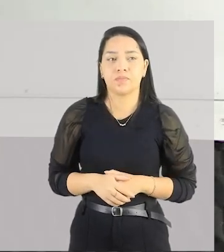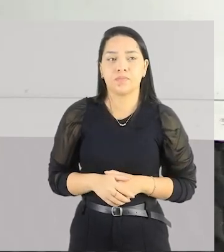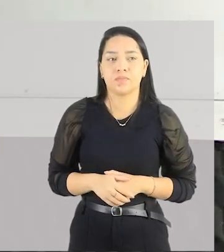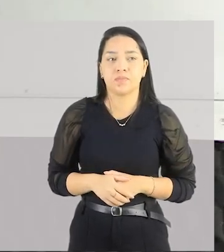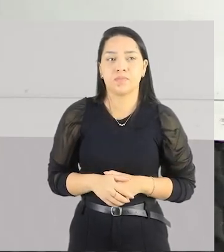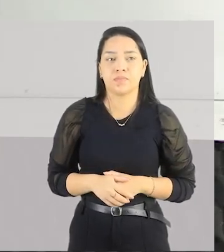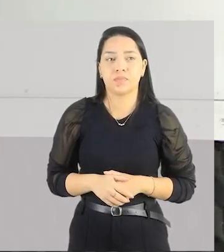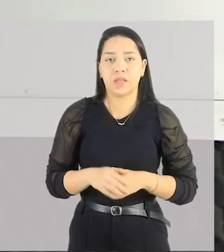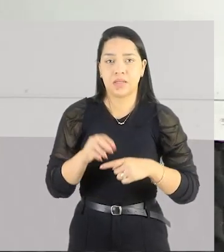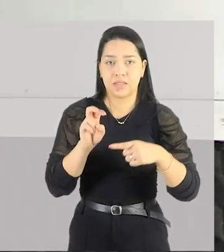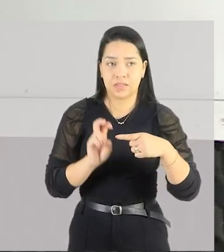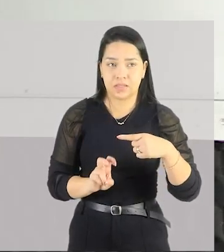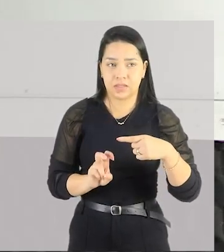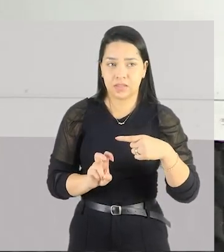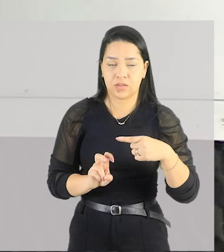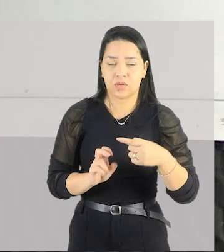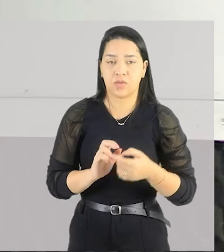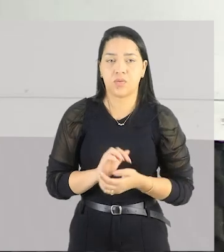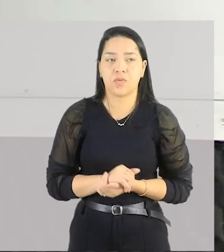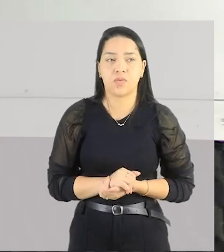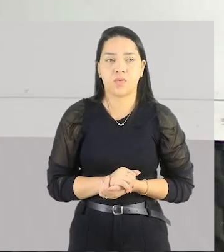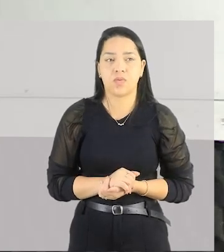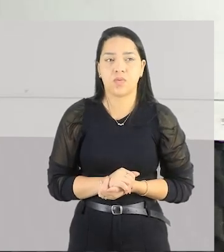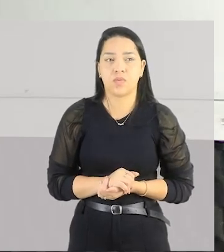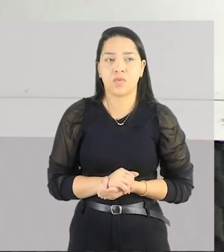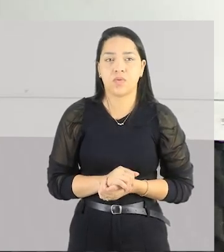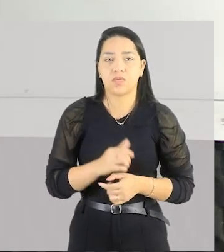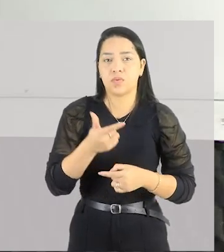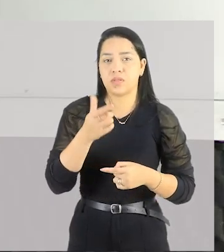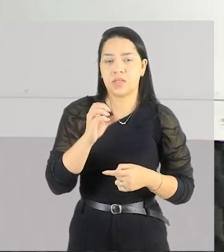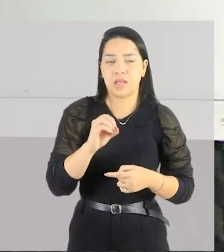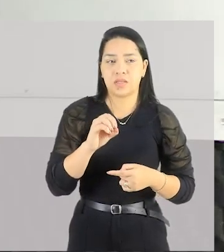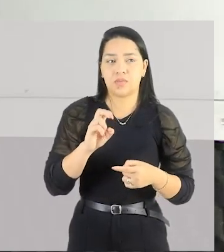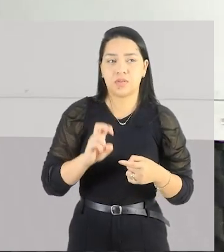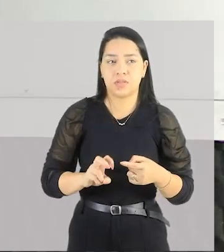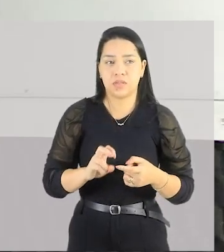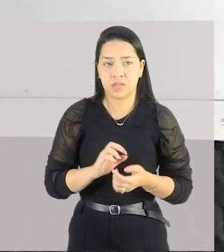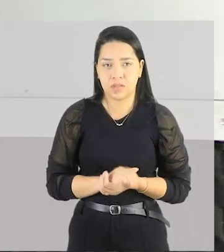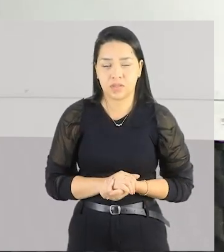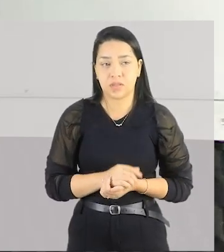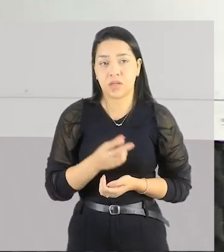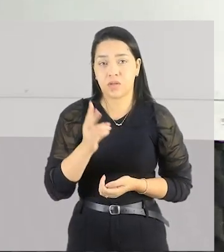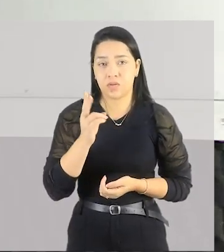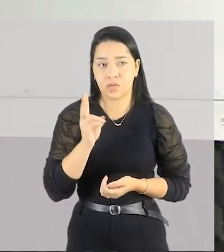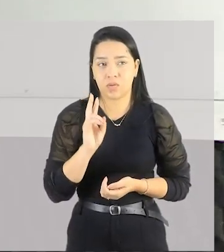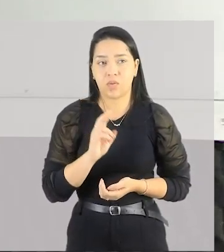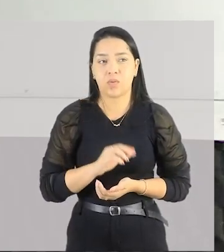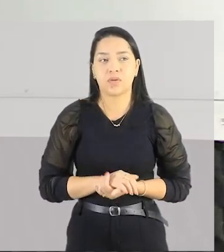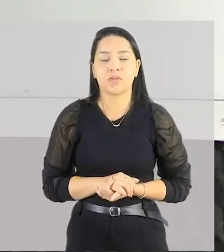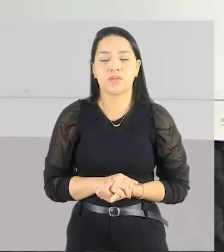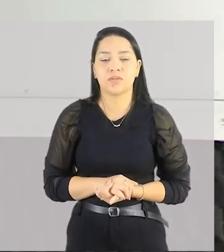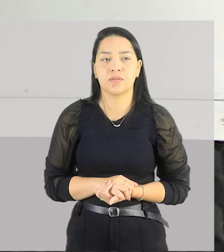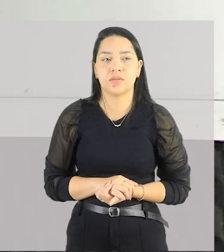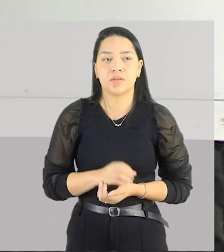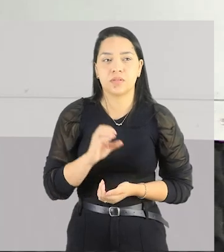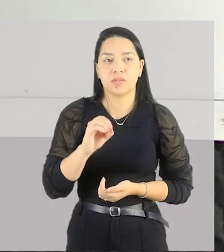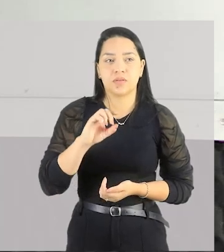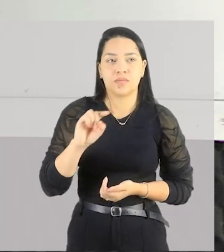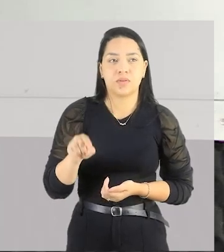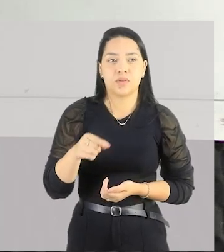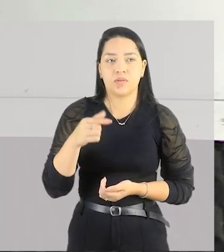por 6 vai dar o quê? 5. Imagina como se fosse 10 dividido para 5, 2. Então vai dar